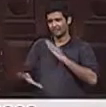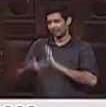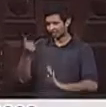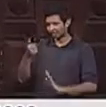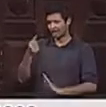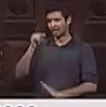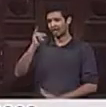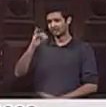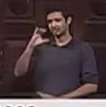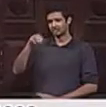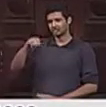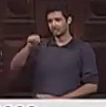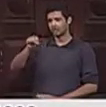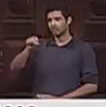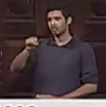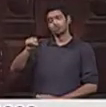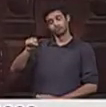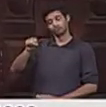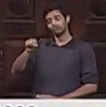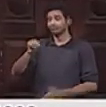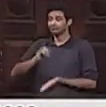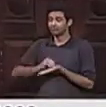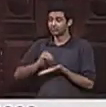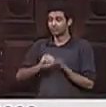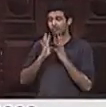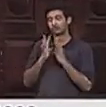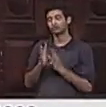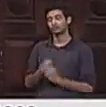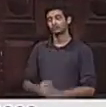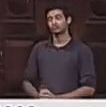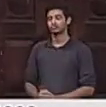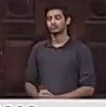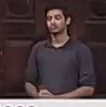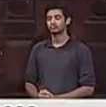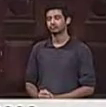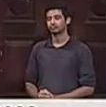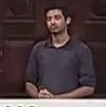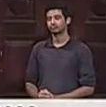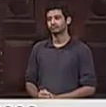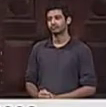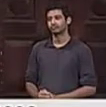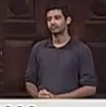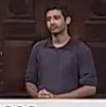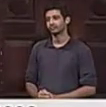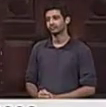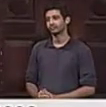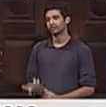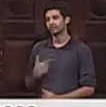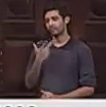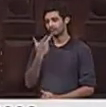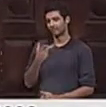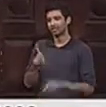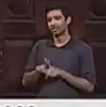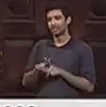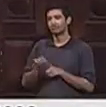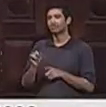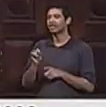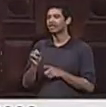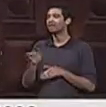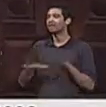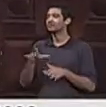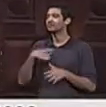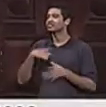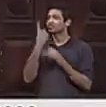ainda que seja em contrapartida a dívidas que o Estado tenha que honrar. E o que eu percebo também é que muitas vezes se tem uma preocupação muito